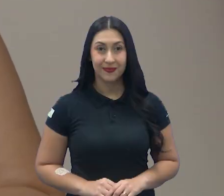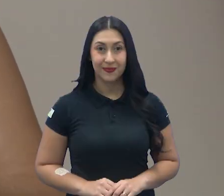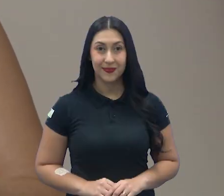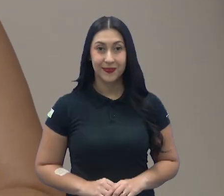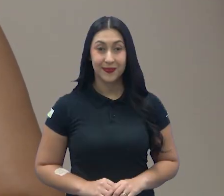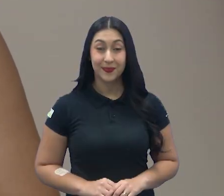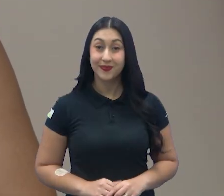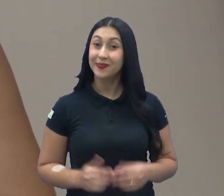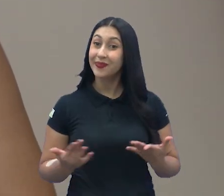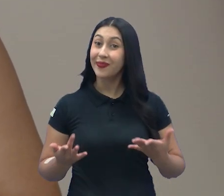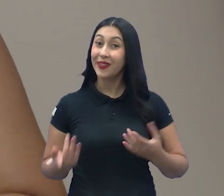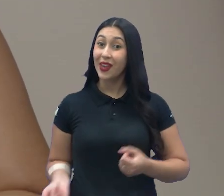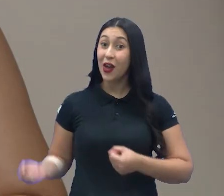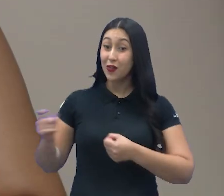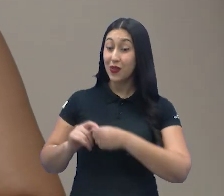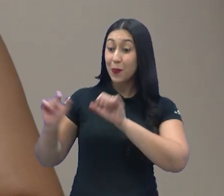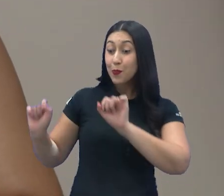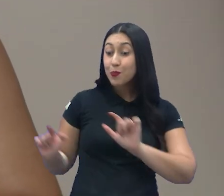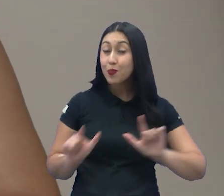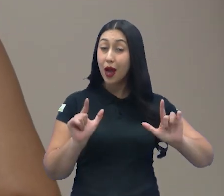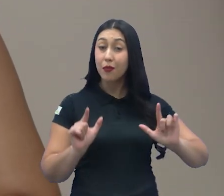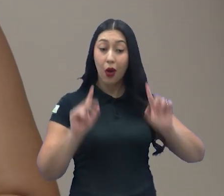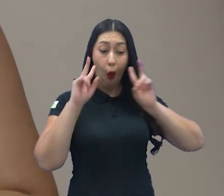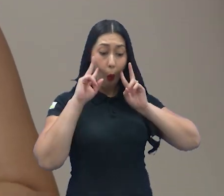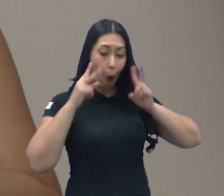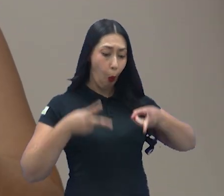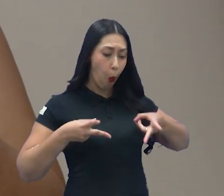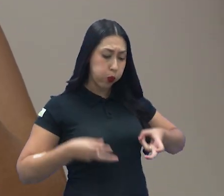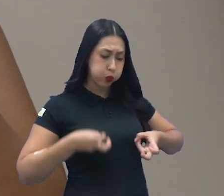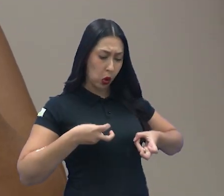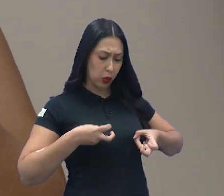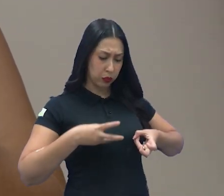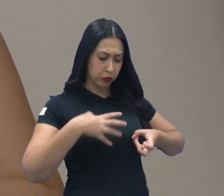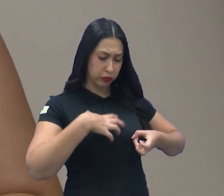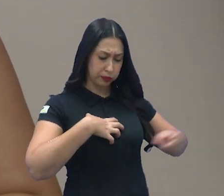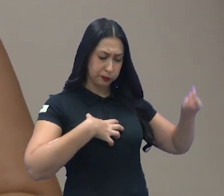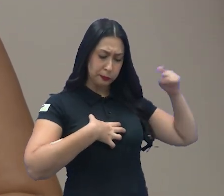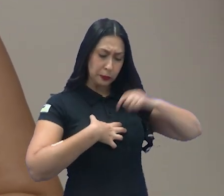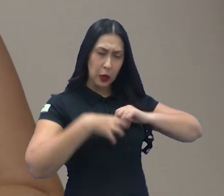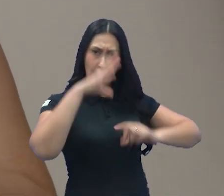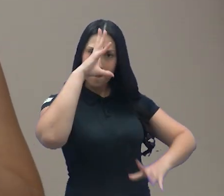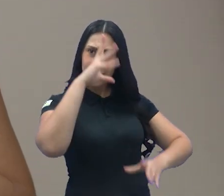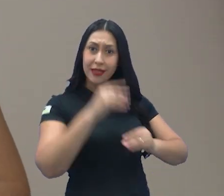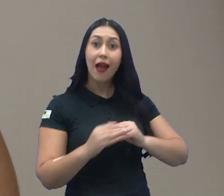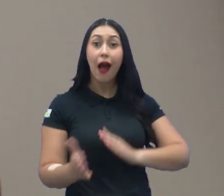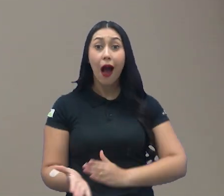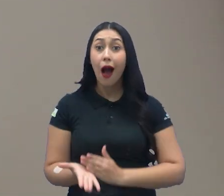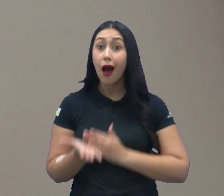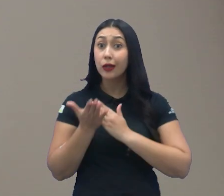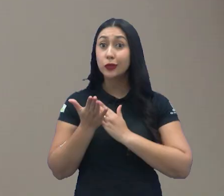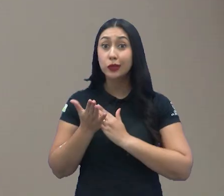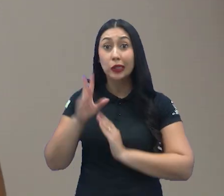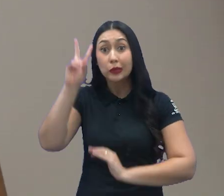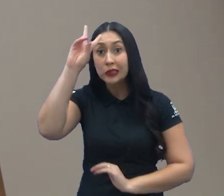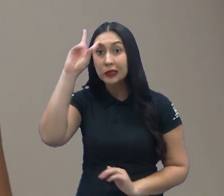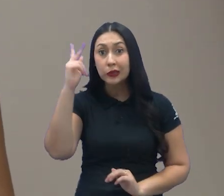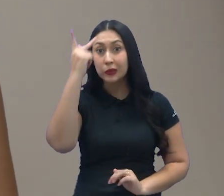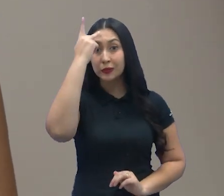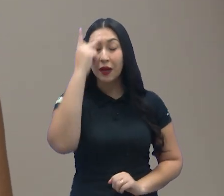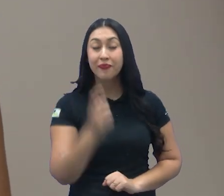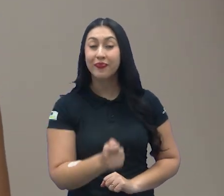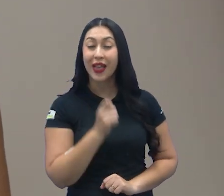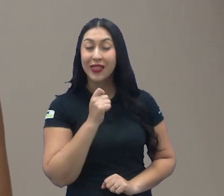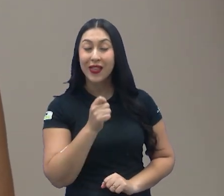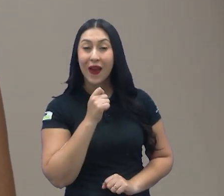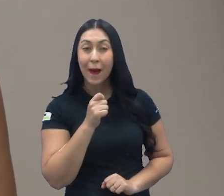De volta, entender o próprio temperamento pode ser um divisor de águas. O repórter Rafael Ramos e o